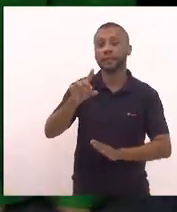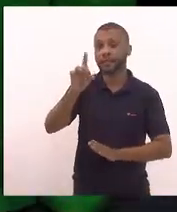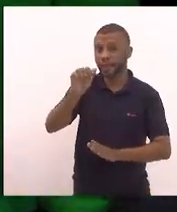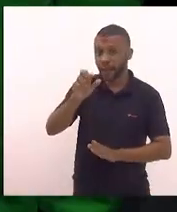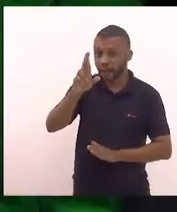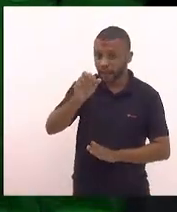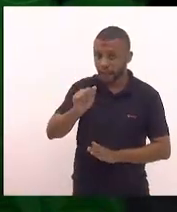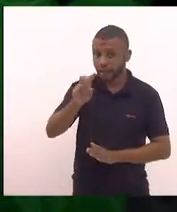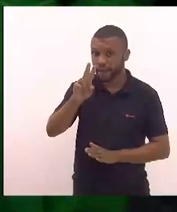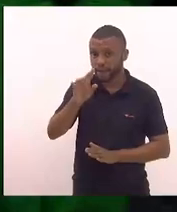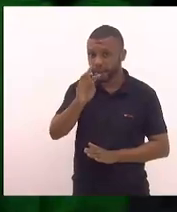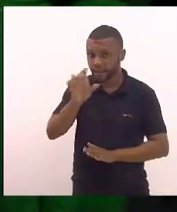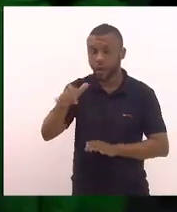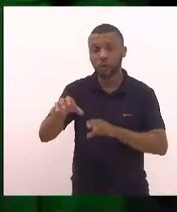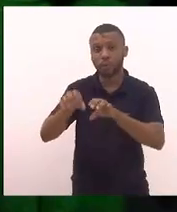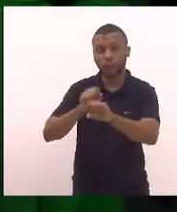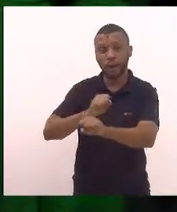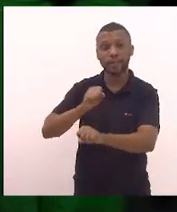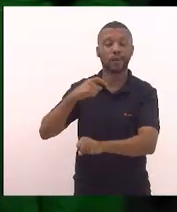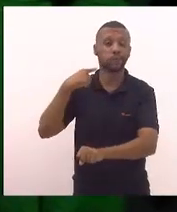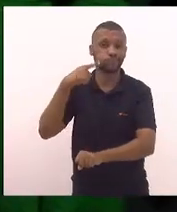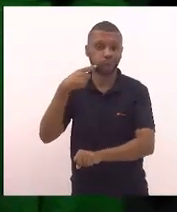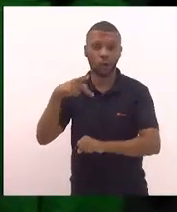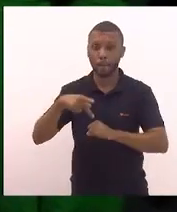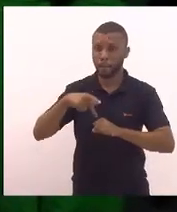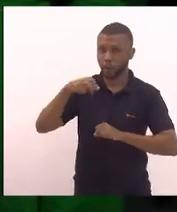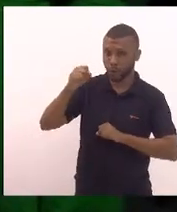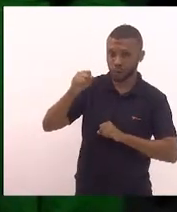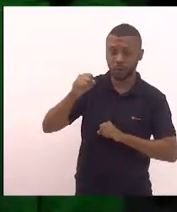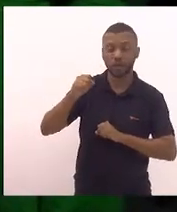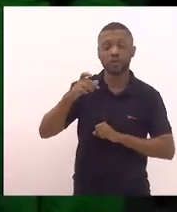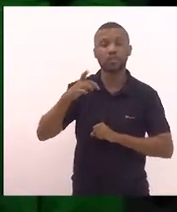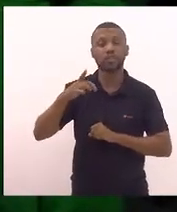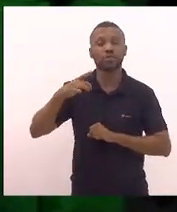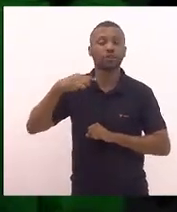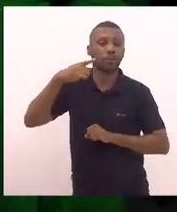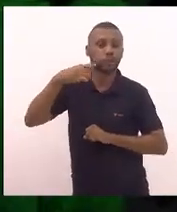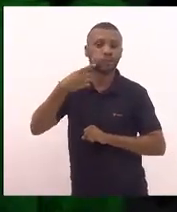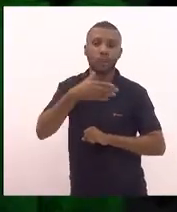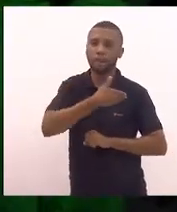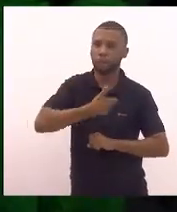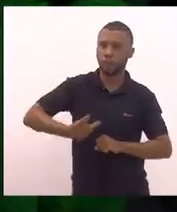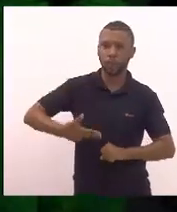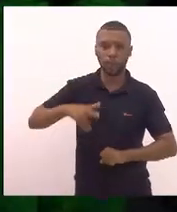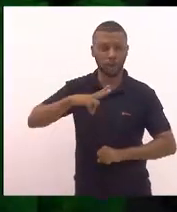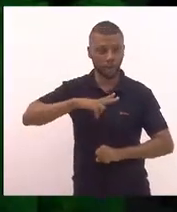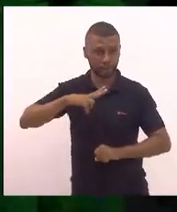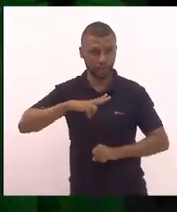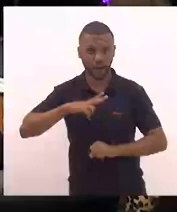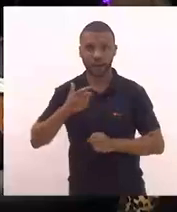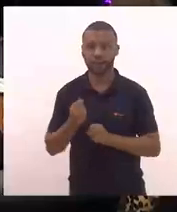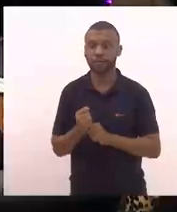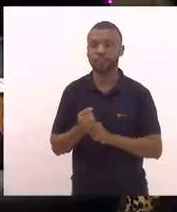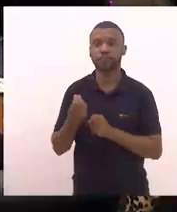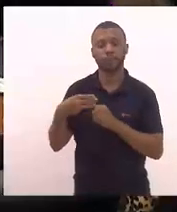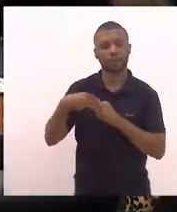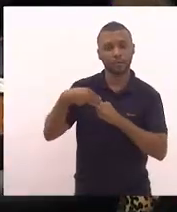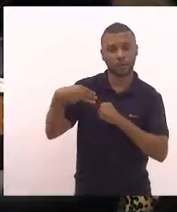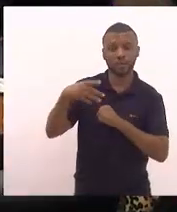Vital, graduada em Direito e pós-graduação em Direito Público e Privado e especialização em